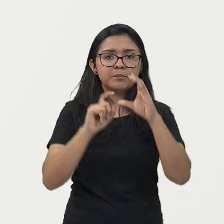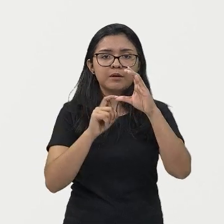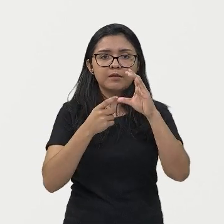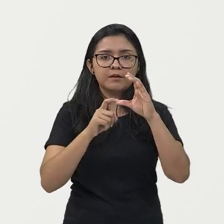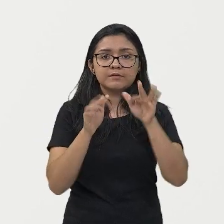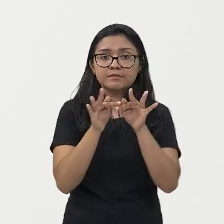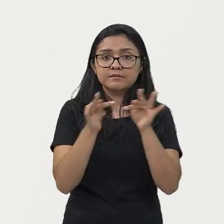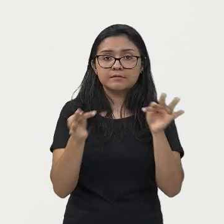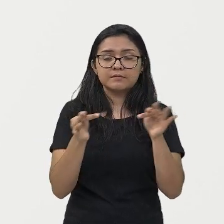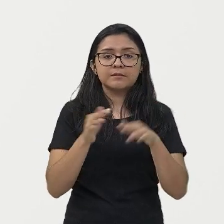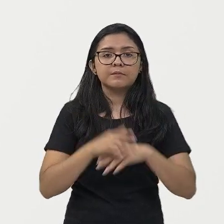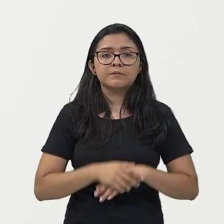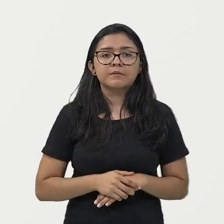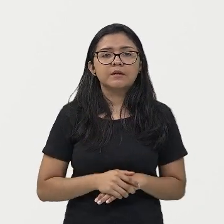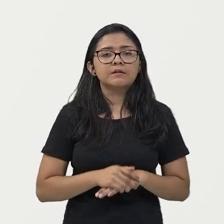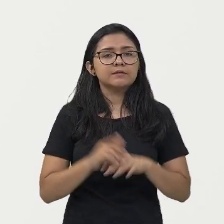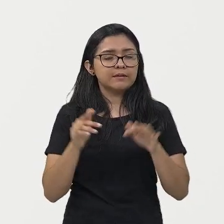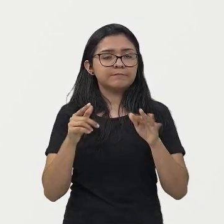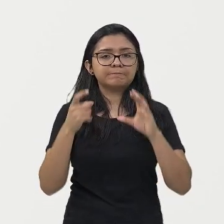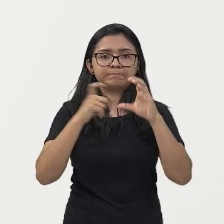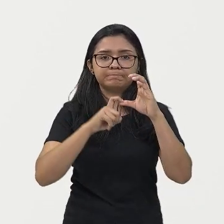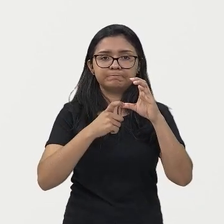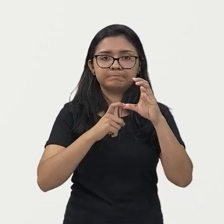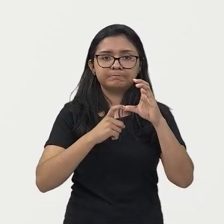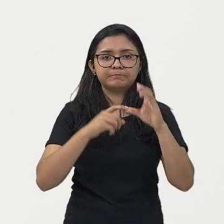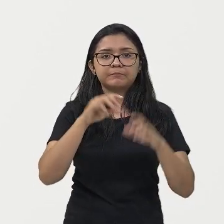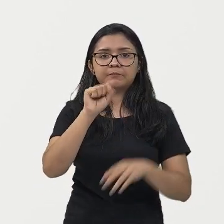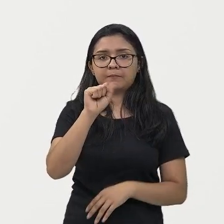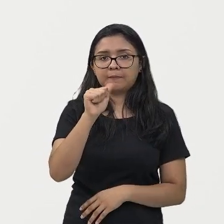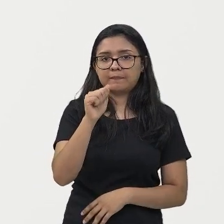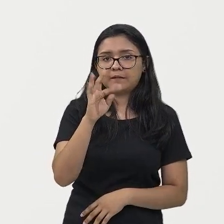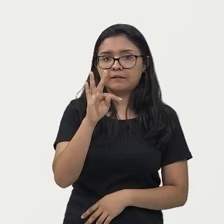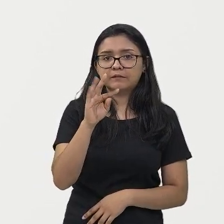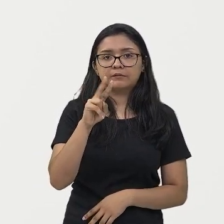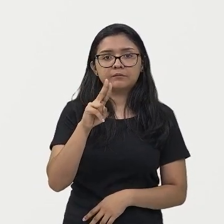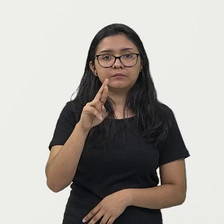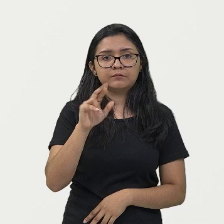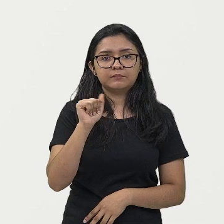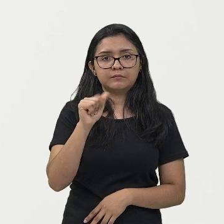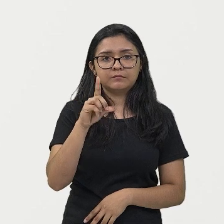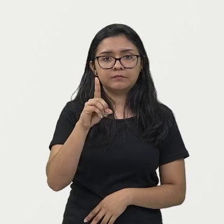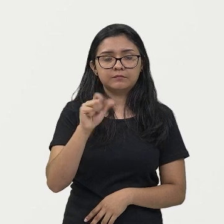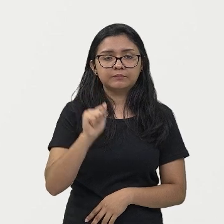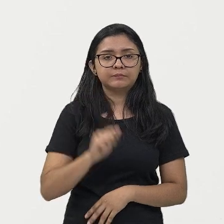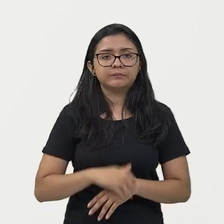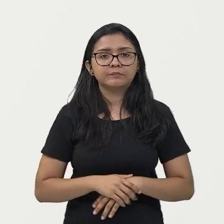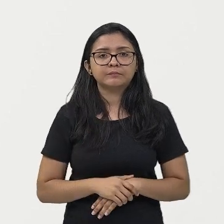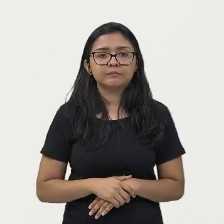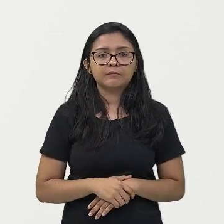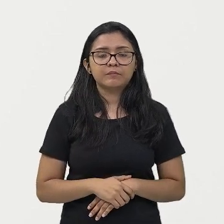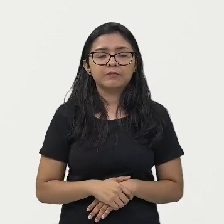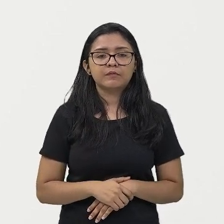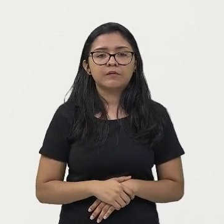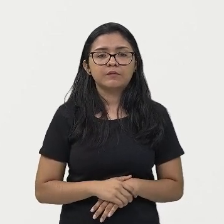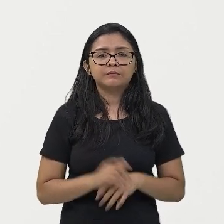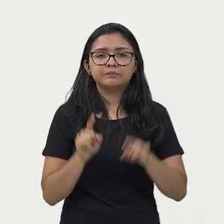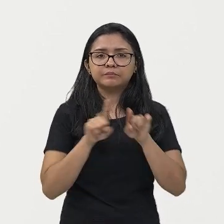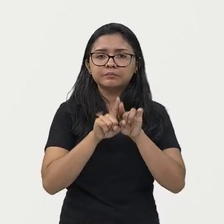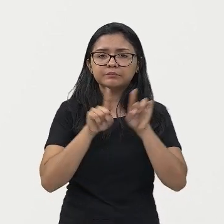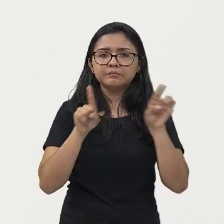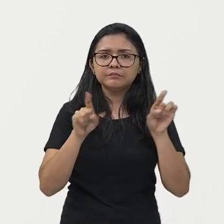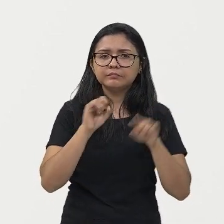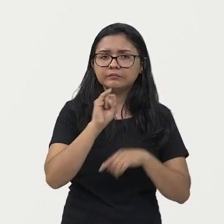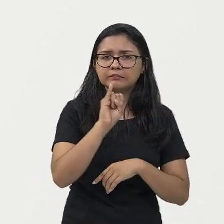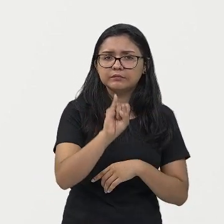cadeia saturada. Agora, se a cadeia ela tiver